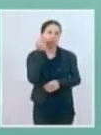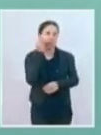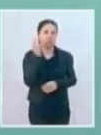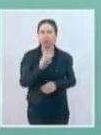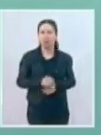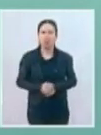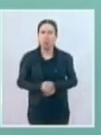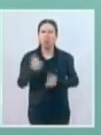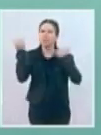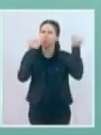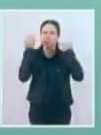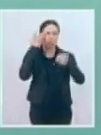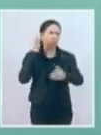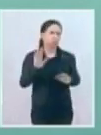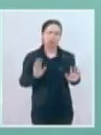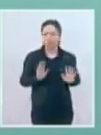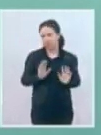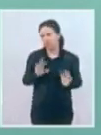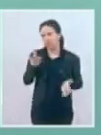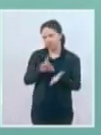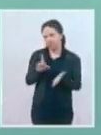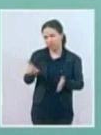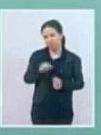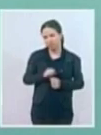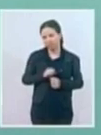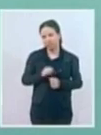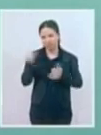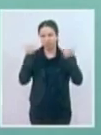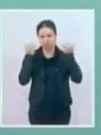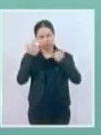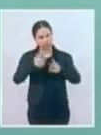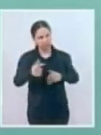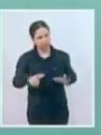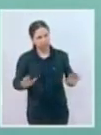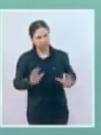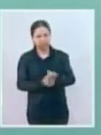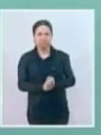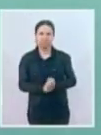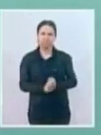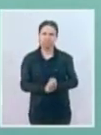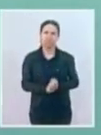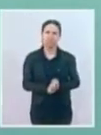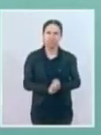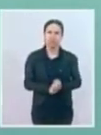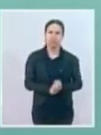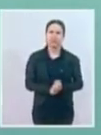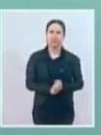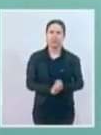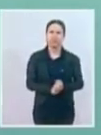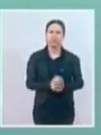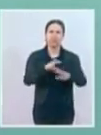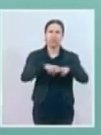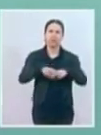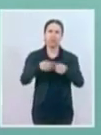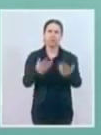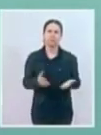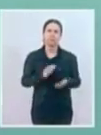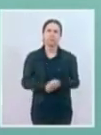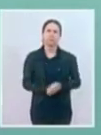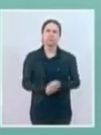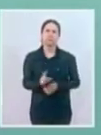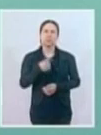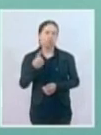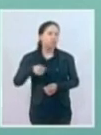de informação. Exato, mesmo. Exato, houve uma falta de informação. Uhum. E o bom desse desencontro foi que fomos lá,